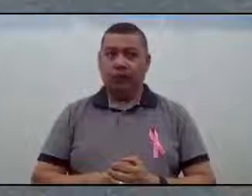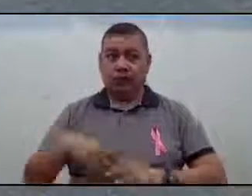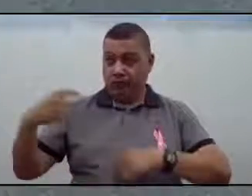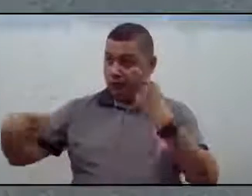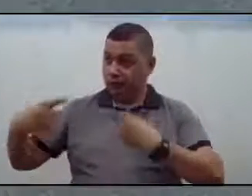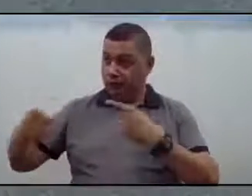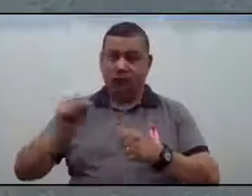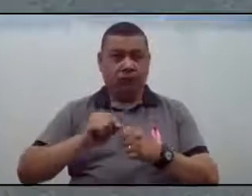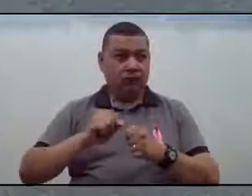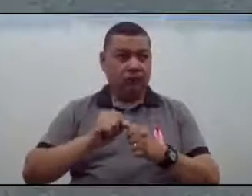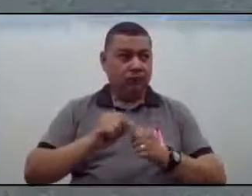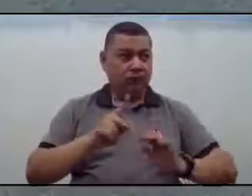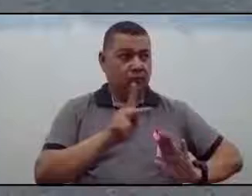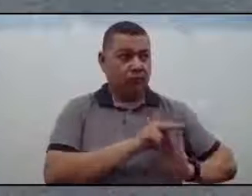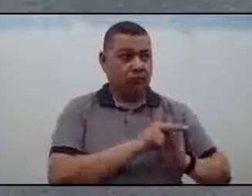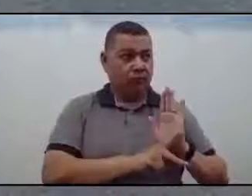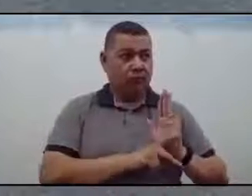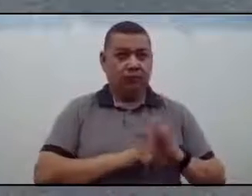projetos,